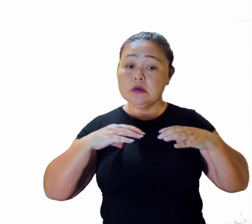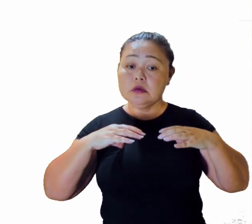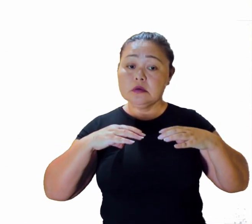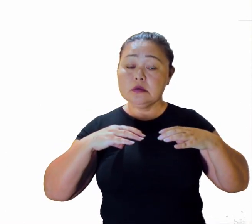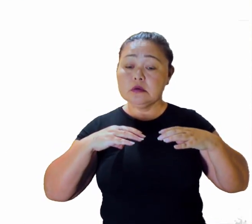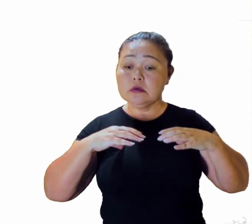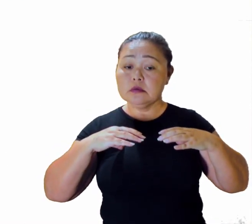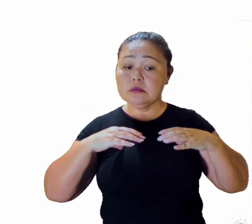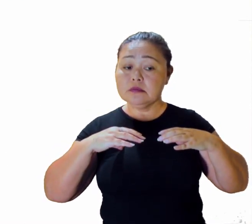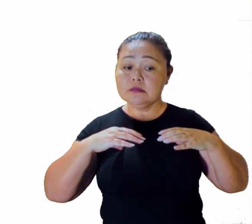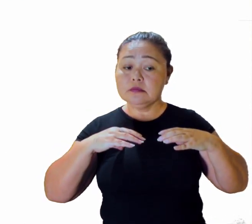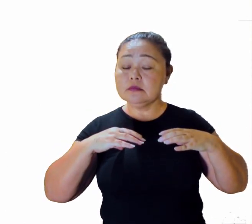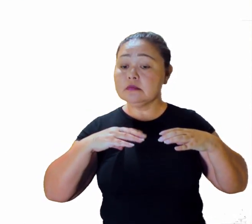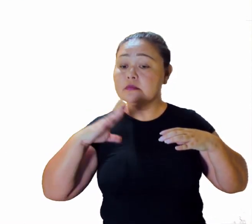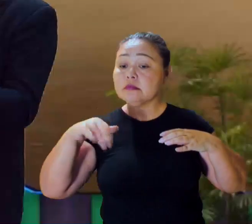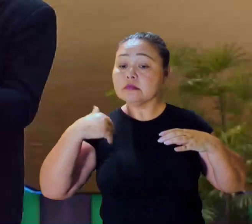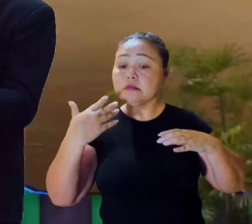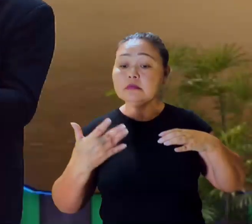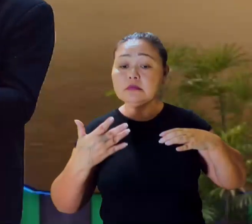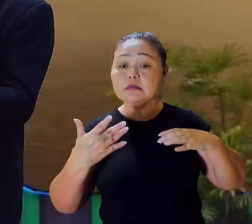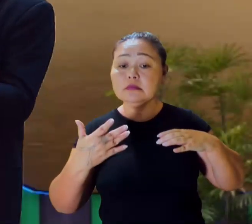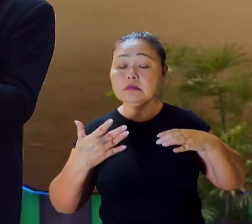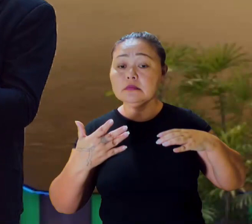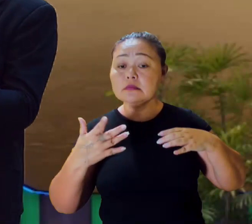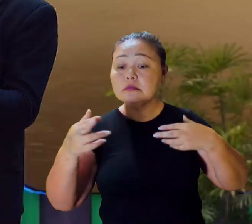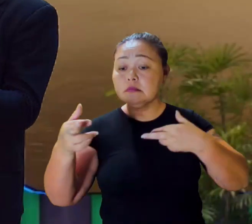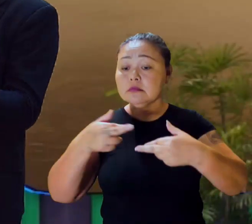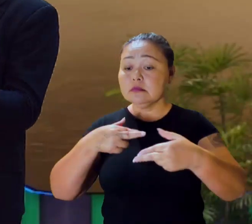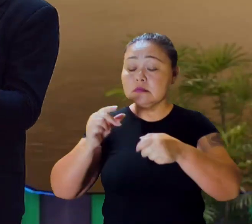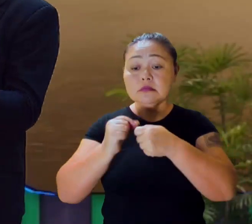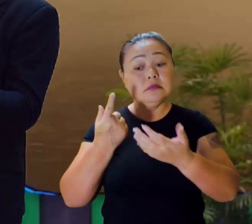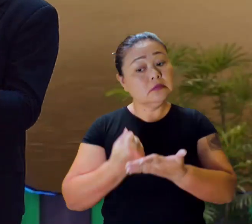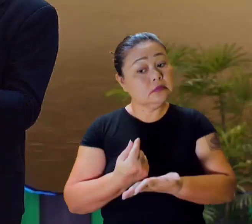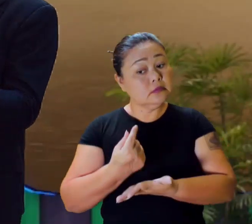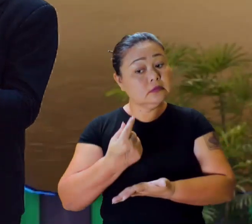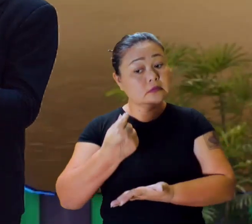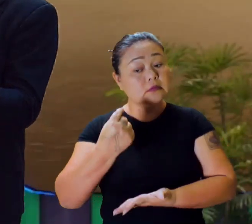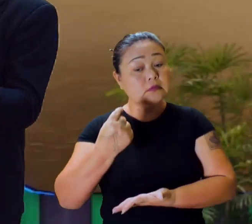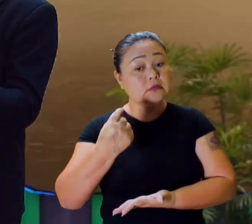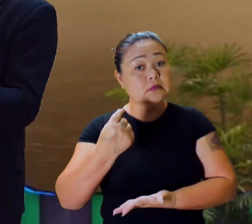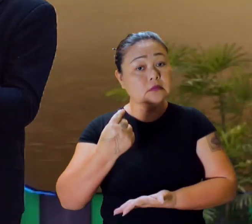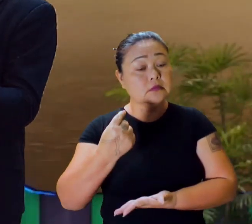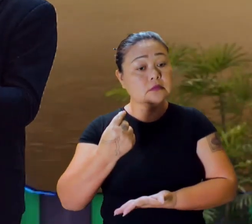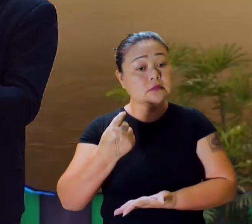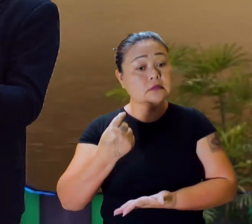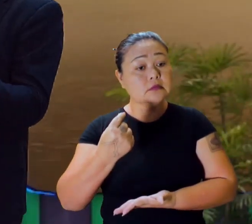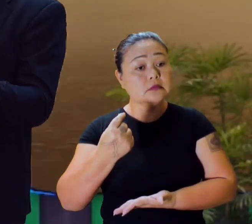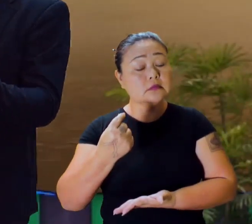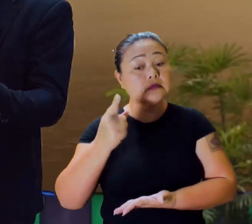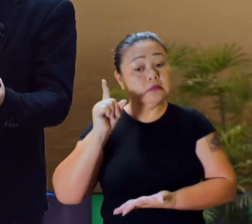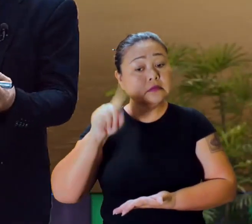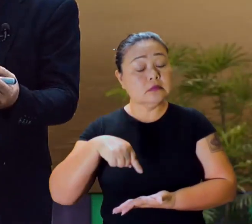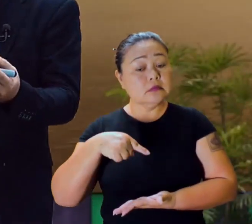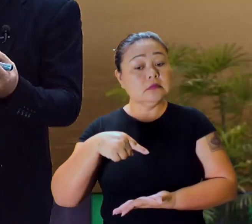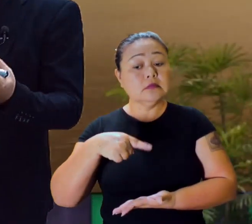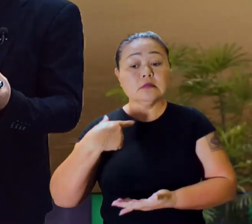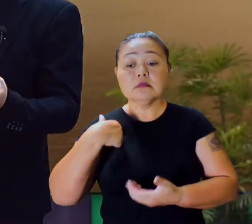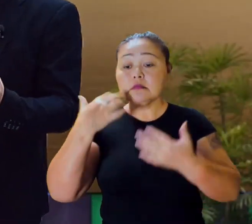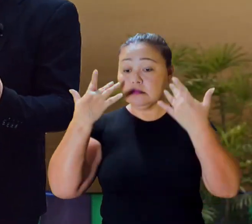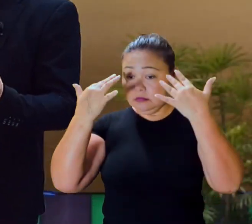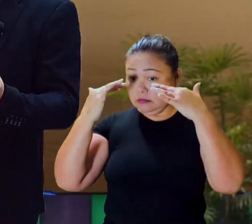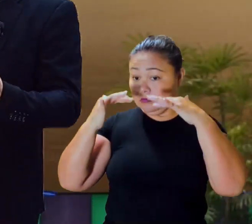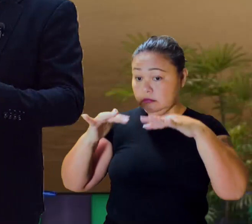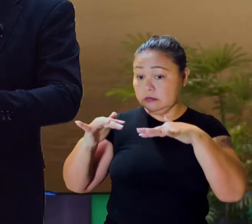uma implicância principalmente relacionada à questão capitalista. Não é isso? Isso mesmo. Um fator de